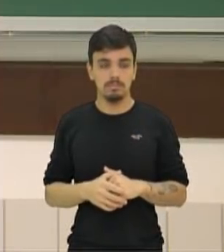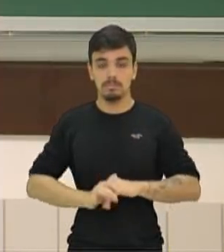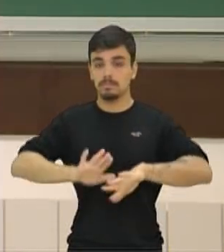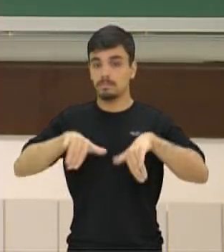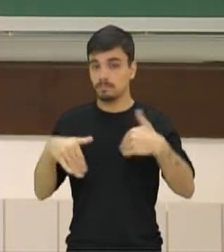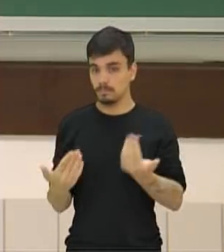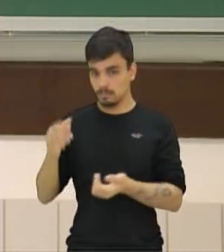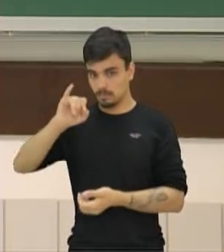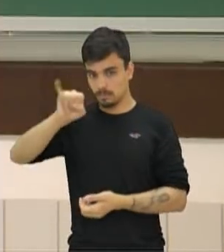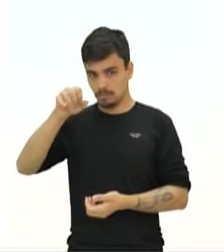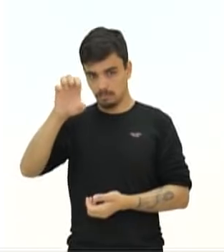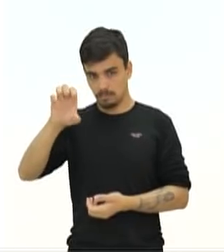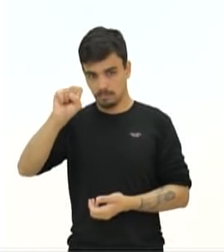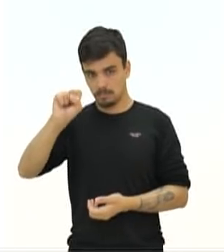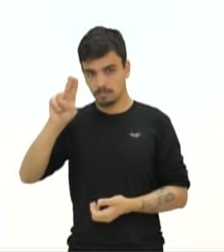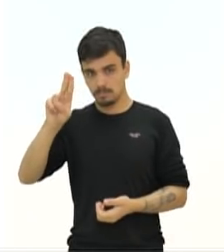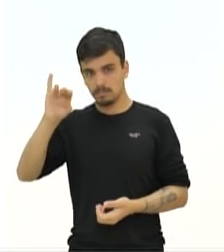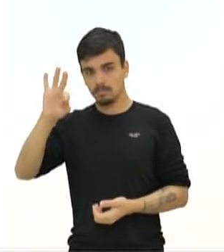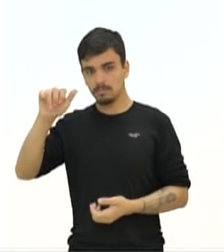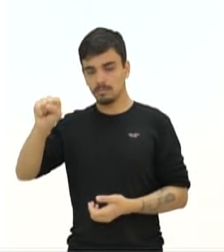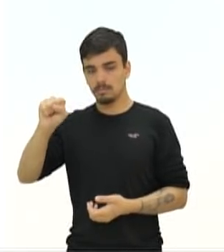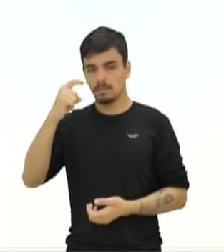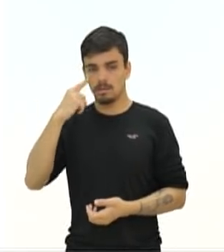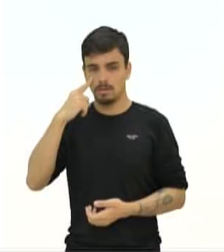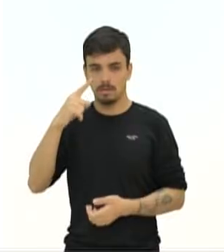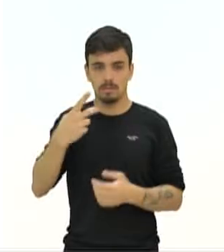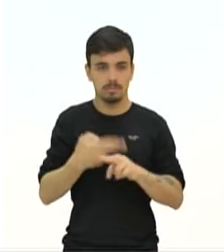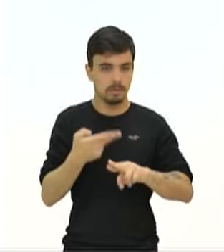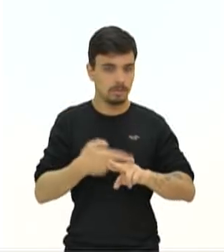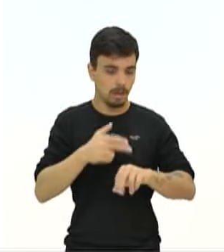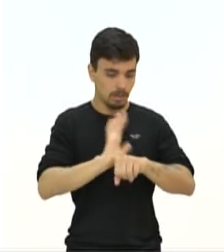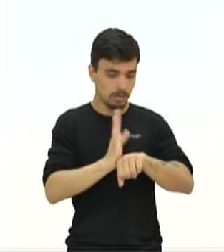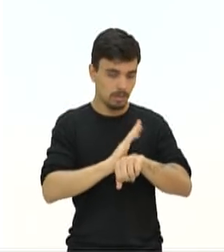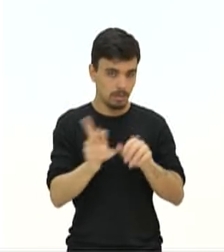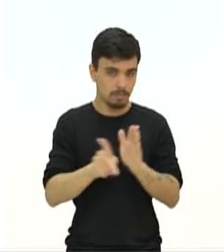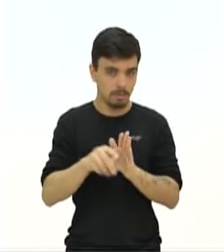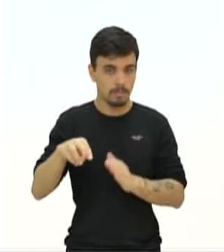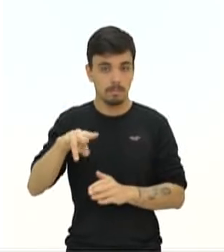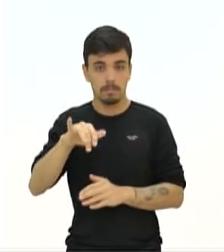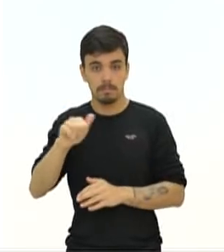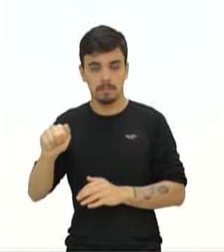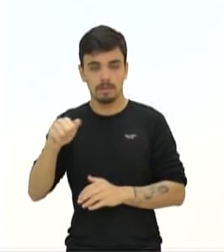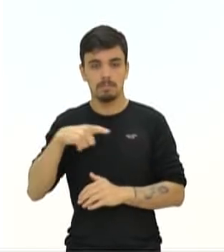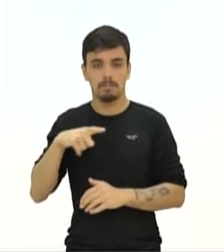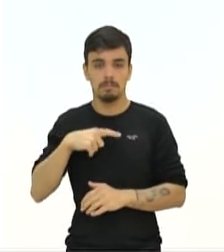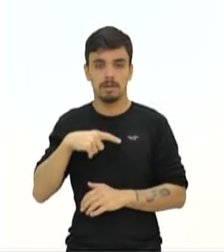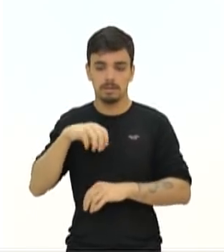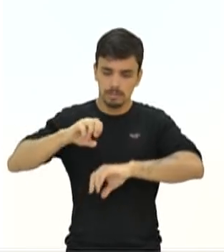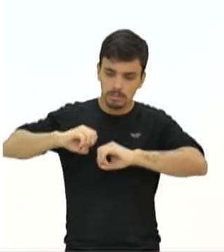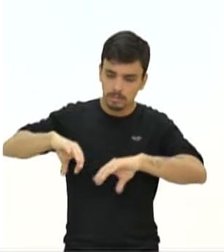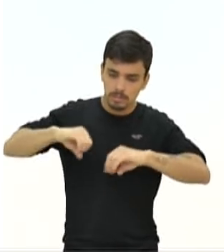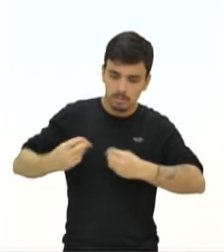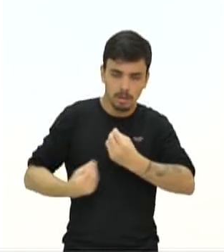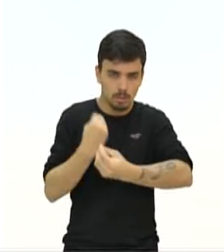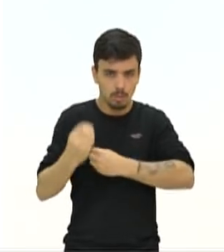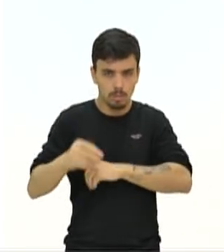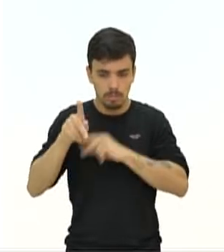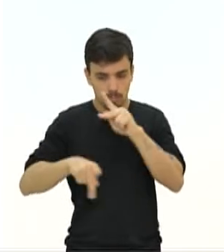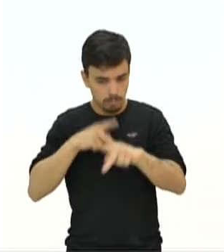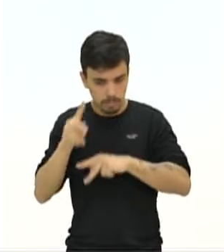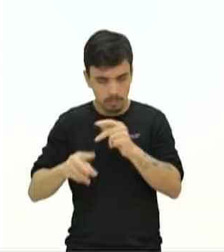Então, jesuítas utilizaram a encenação teatral para catequizar os povos indígenas, trazendo assim